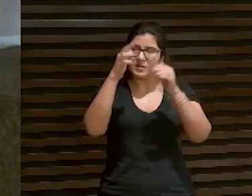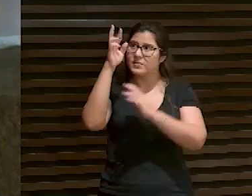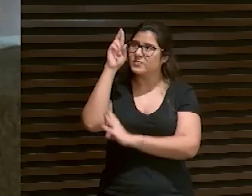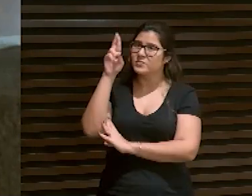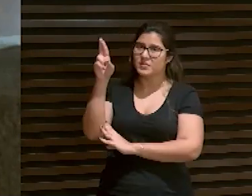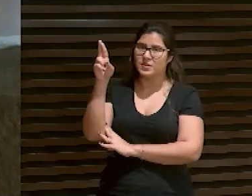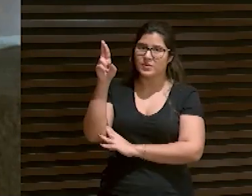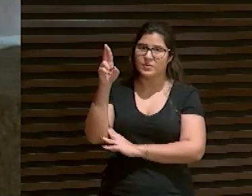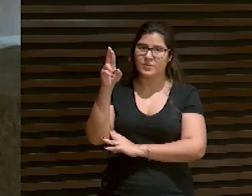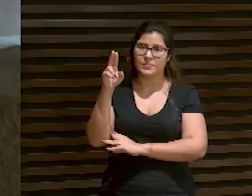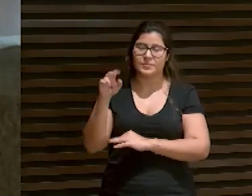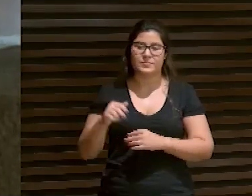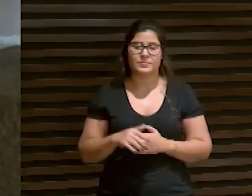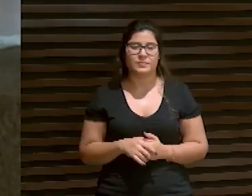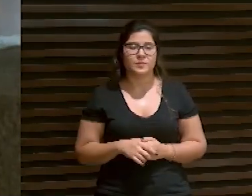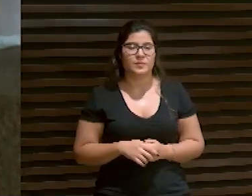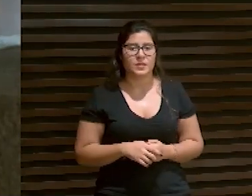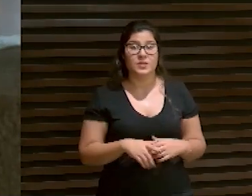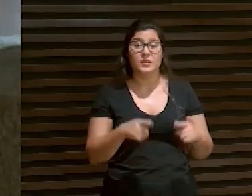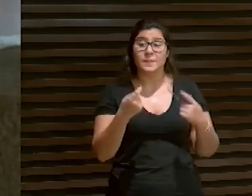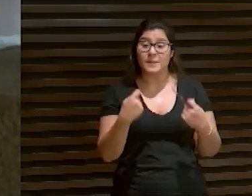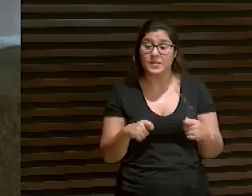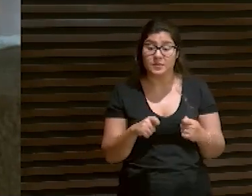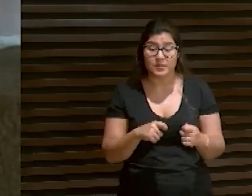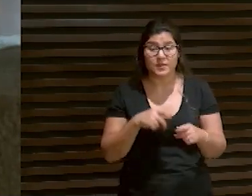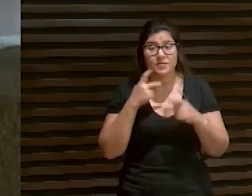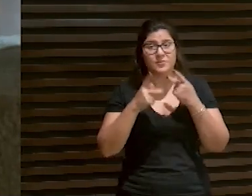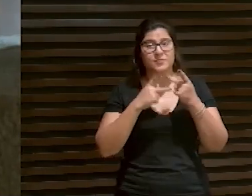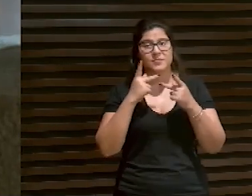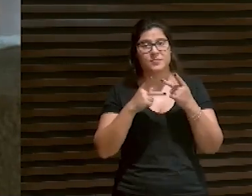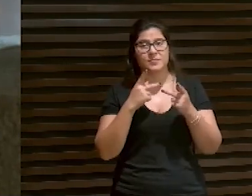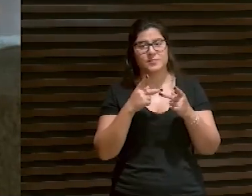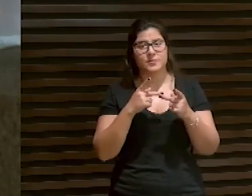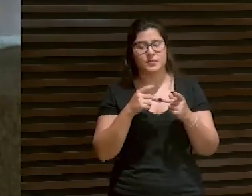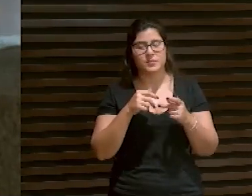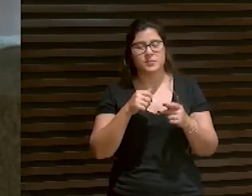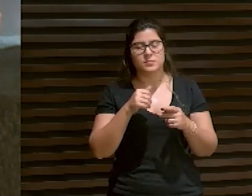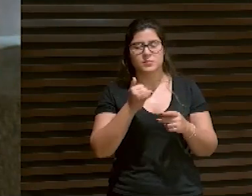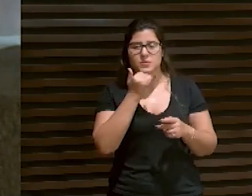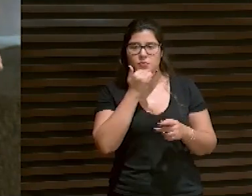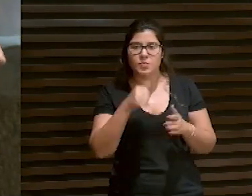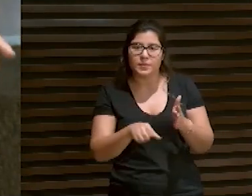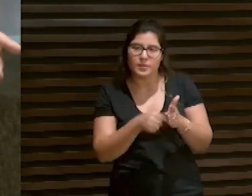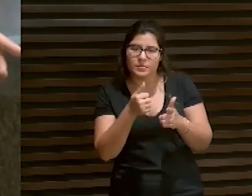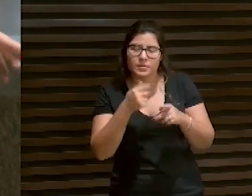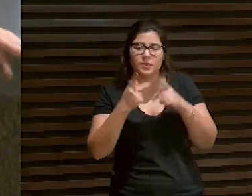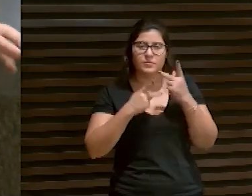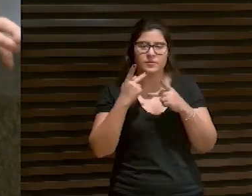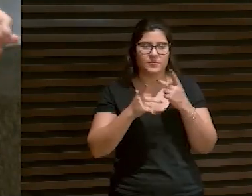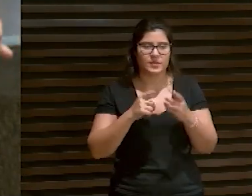na hora de se definir, primeiro falar da sua nacionalidade e só depois falar que de fato ele teme o Senhor.